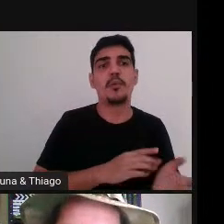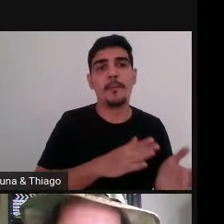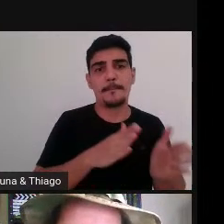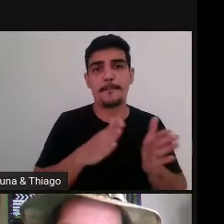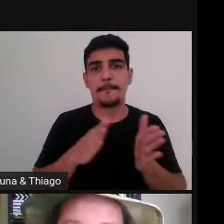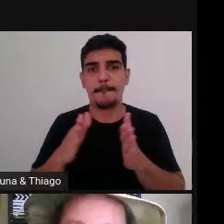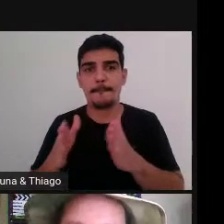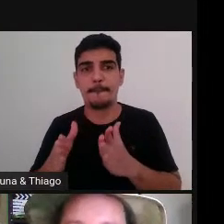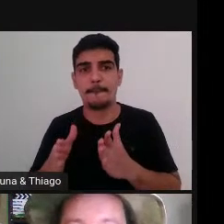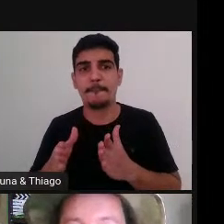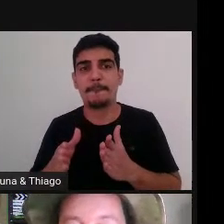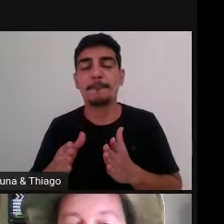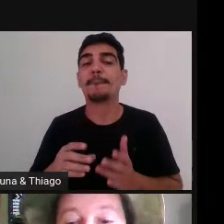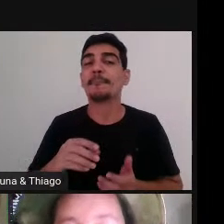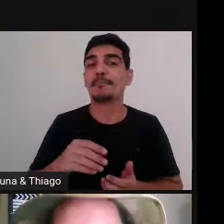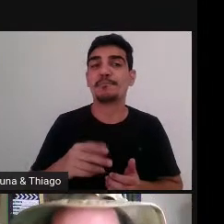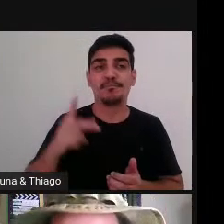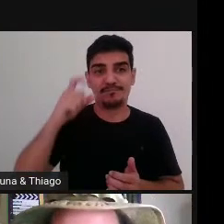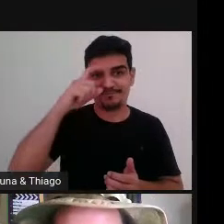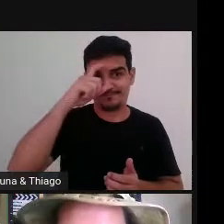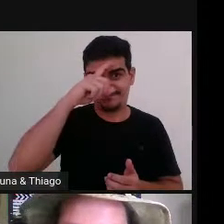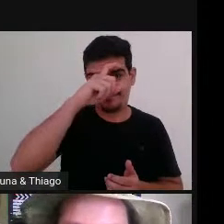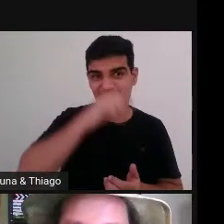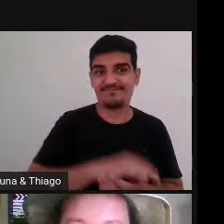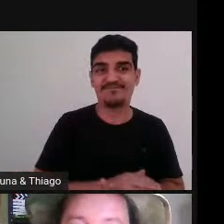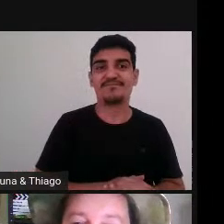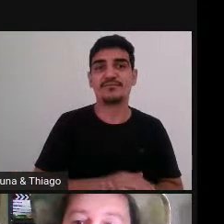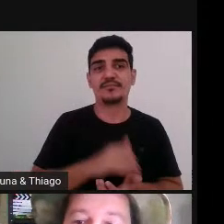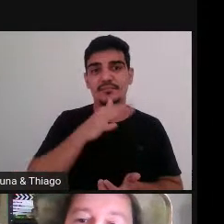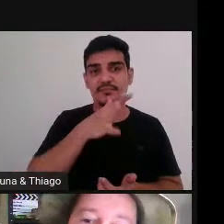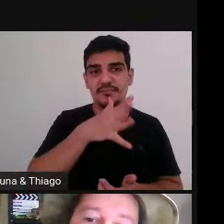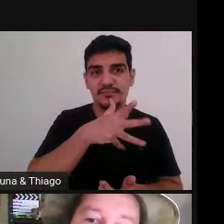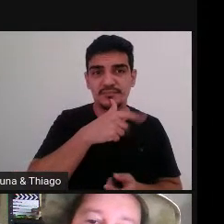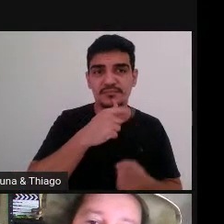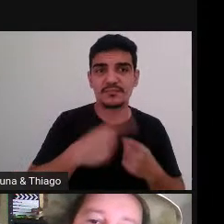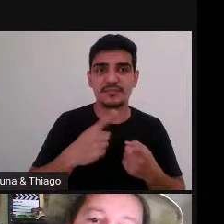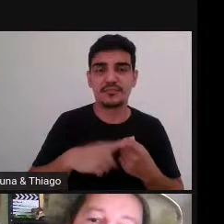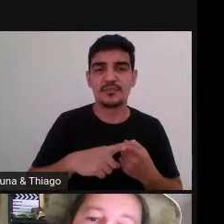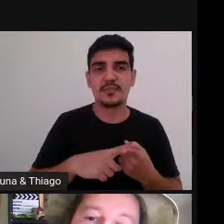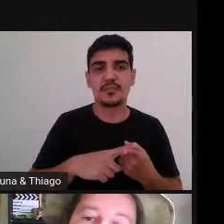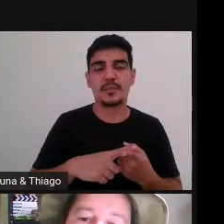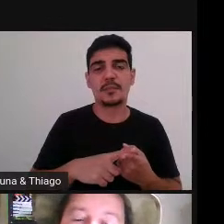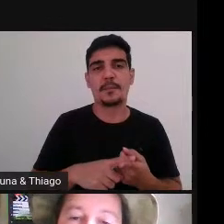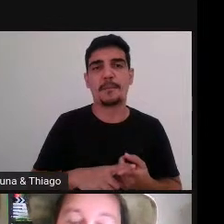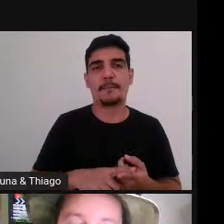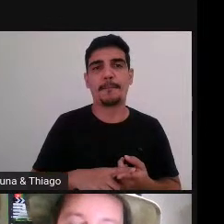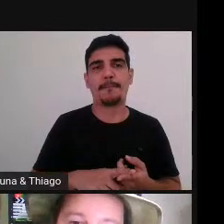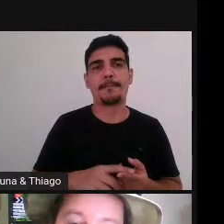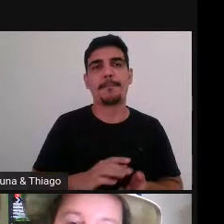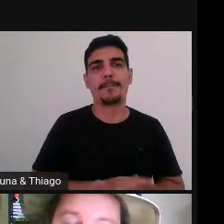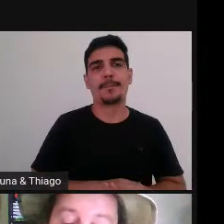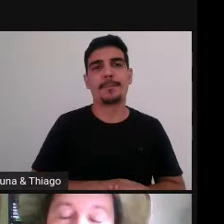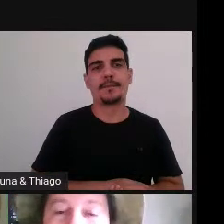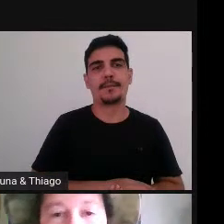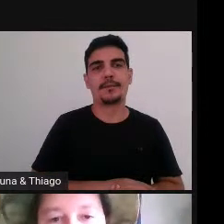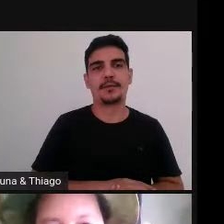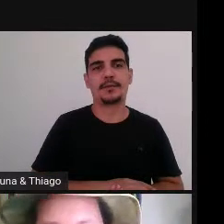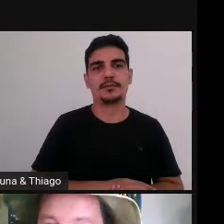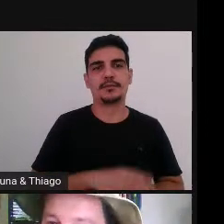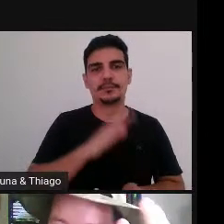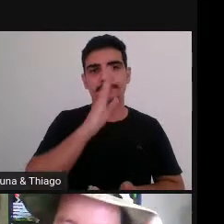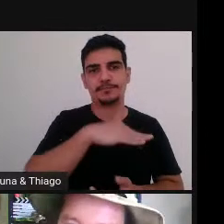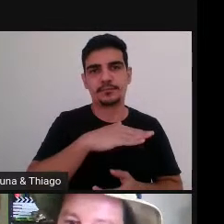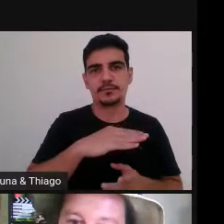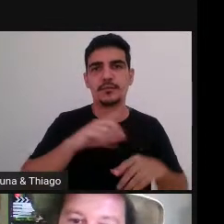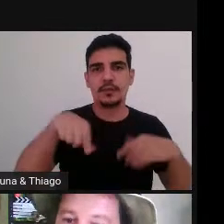vai ficar. Então essa parte é uma parte clínica, tá? Uma parte mais complexa, eu não vou me aprofundar, né? Se vocês quiserem, depois é